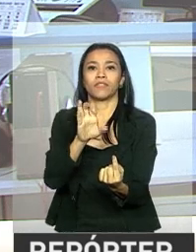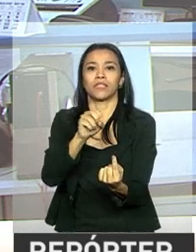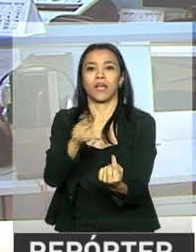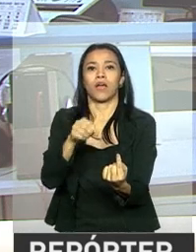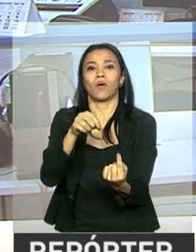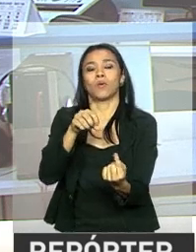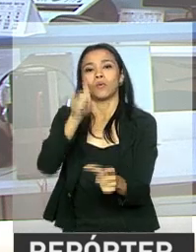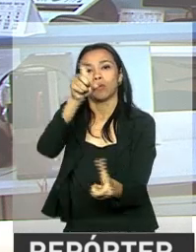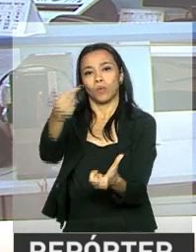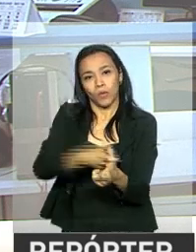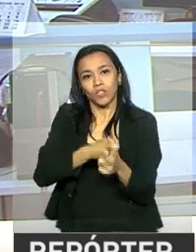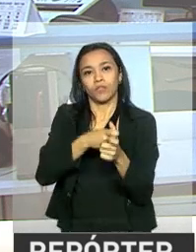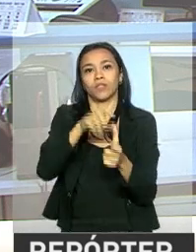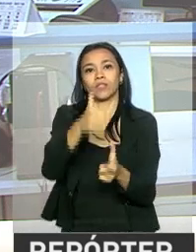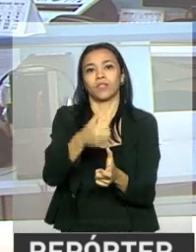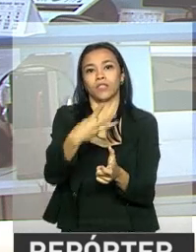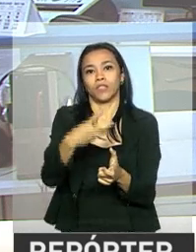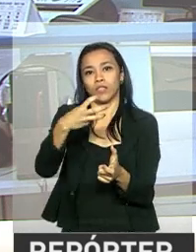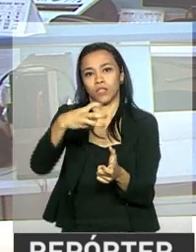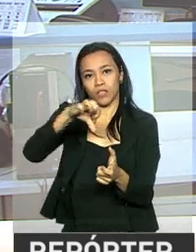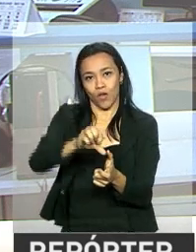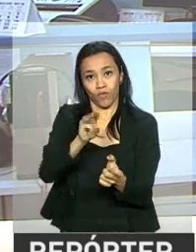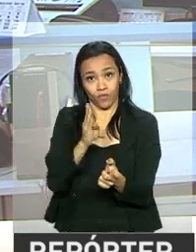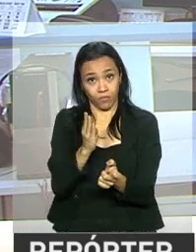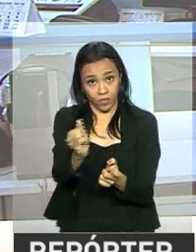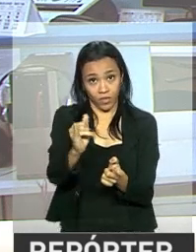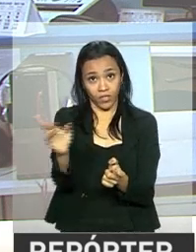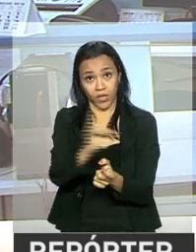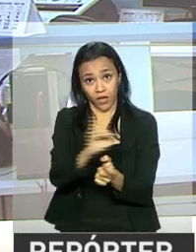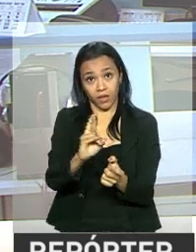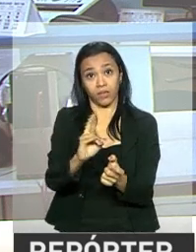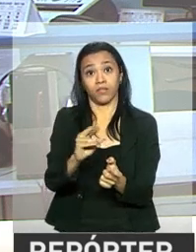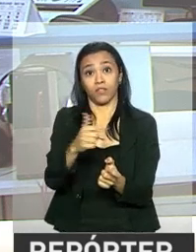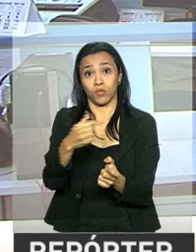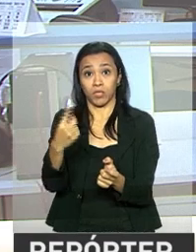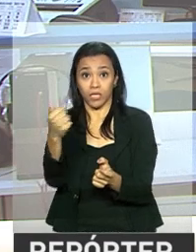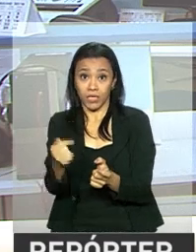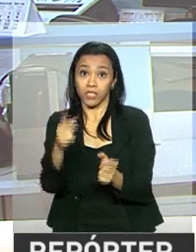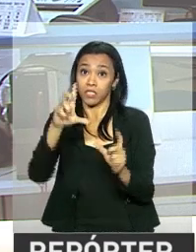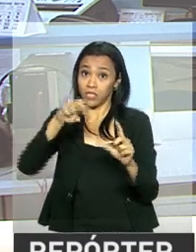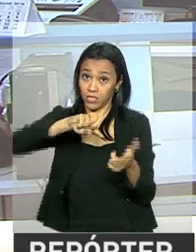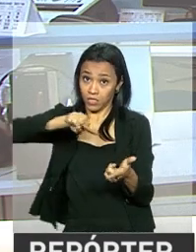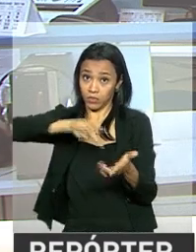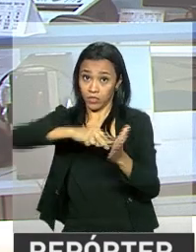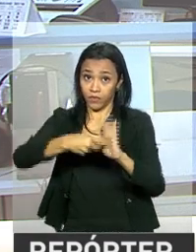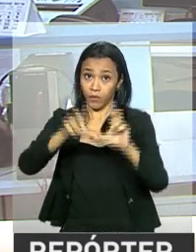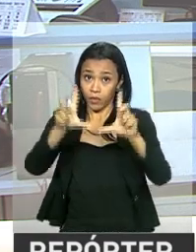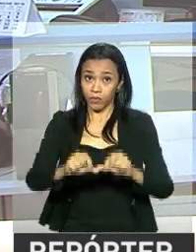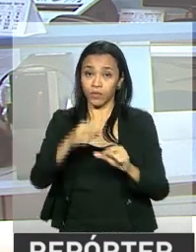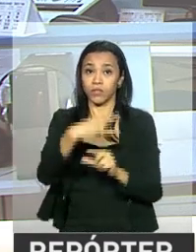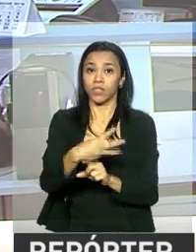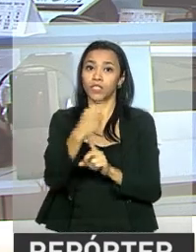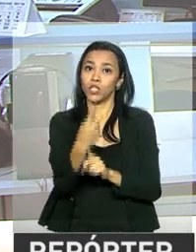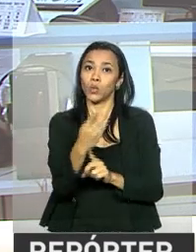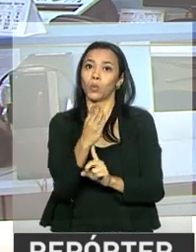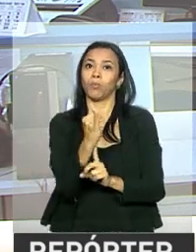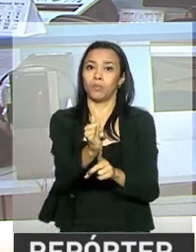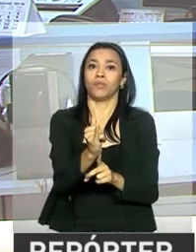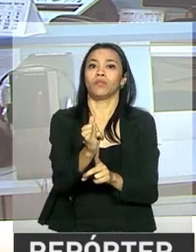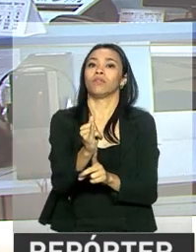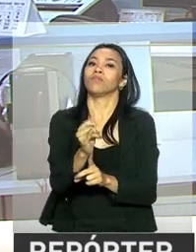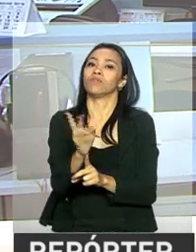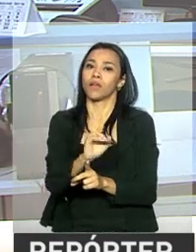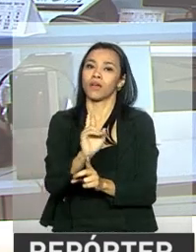deais para 2017 O que representa redução de R 31 bilhões reais em relação à meta deste